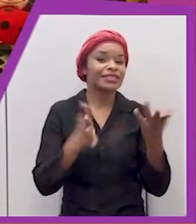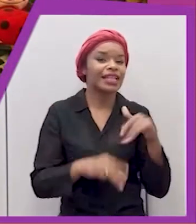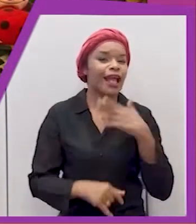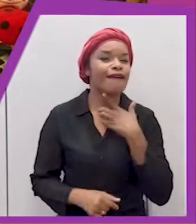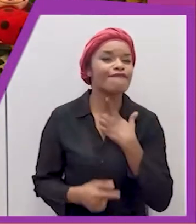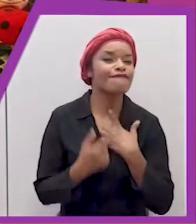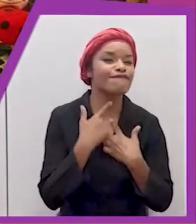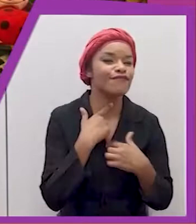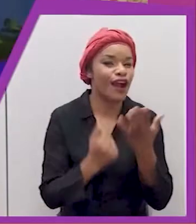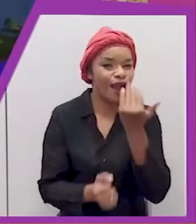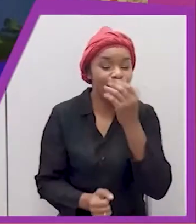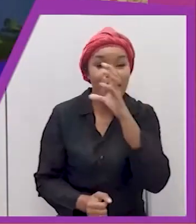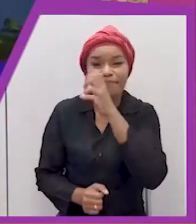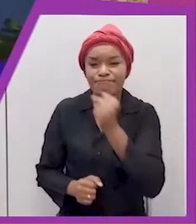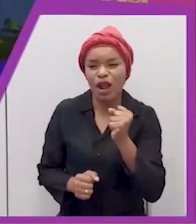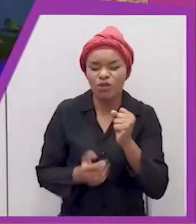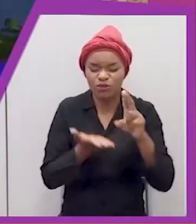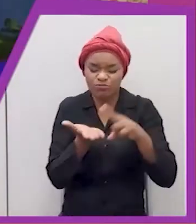e